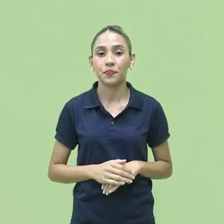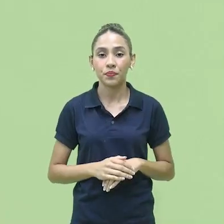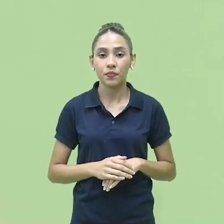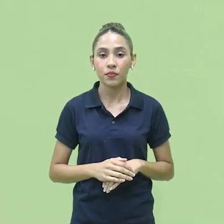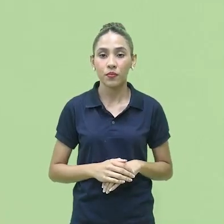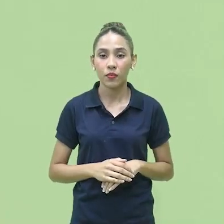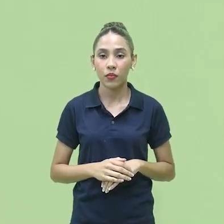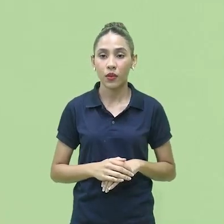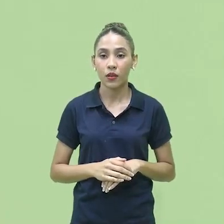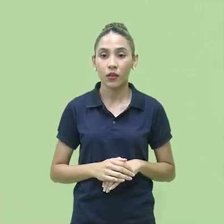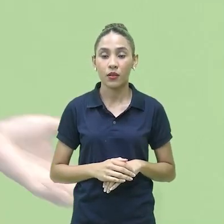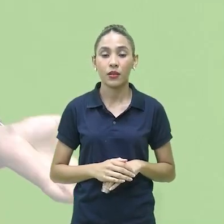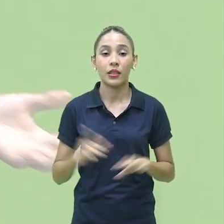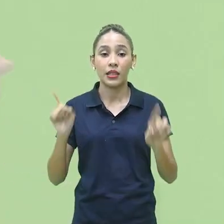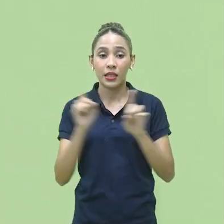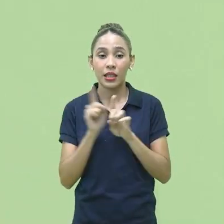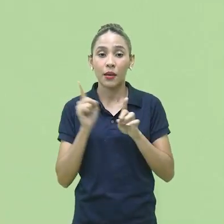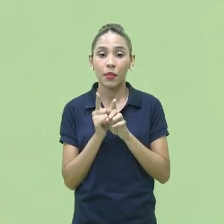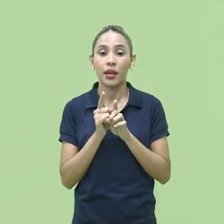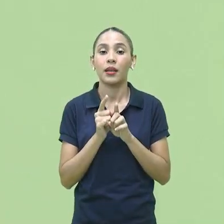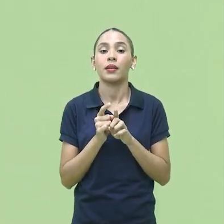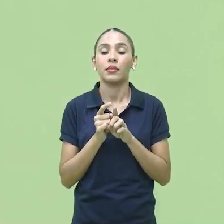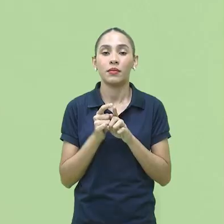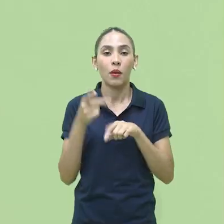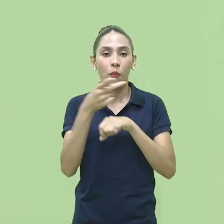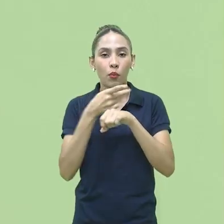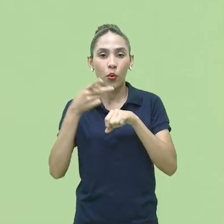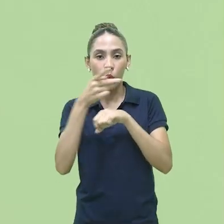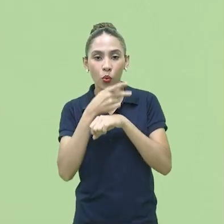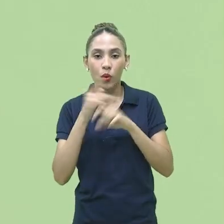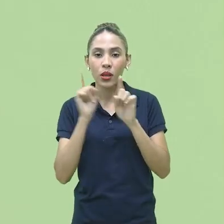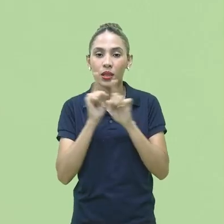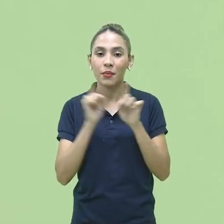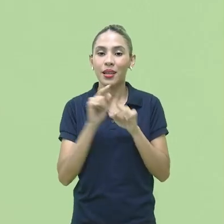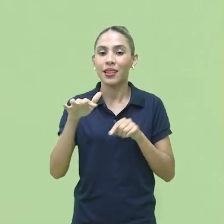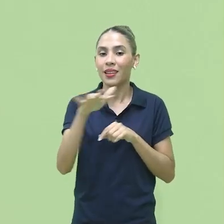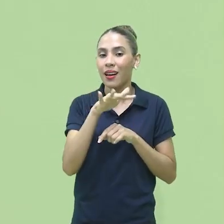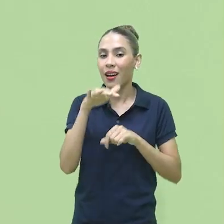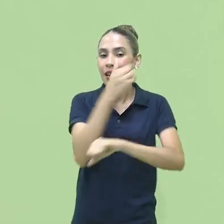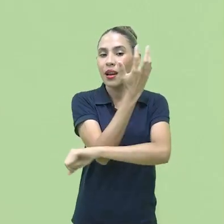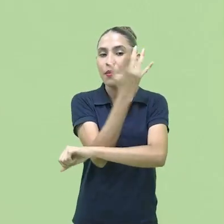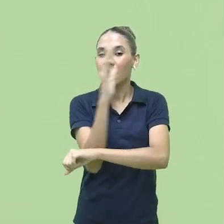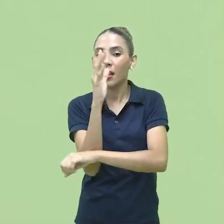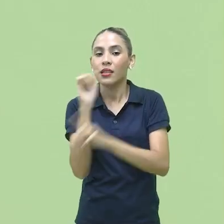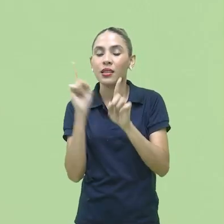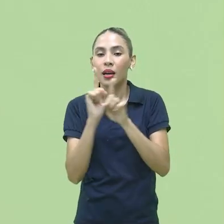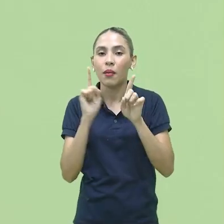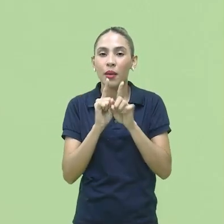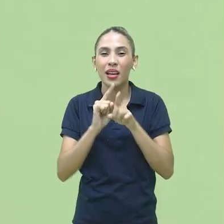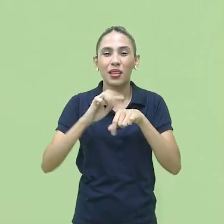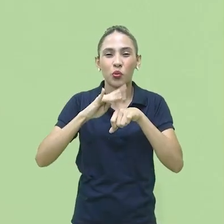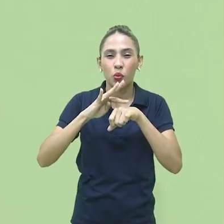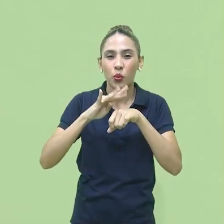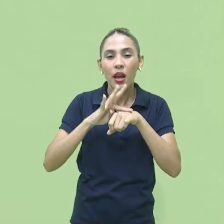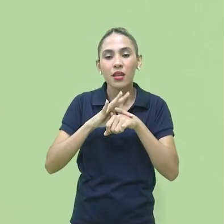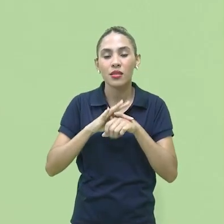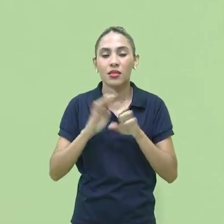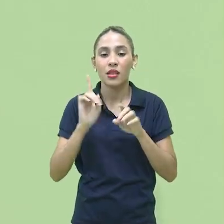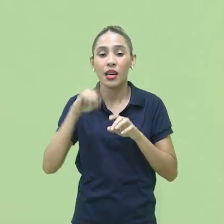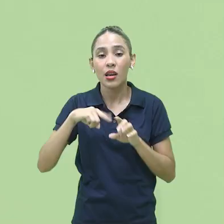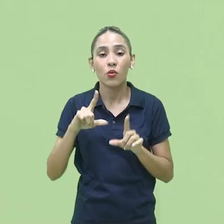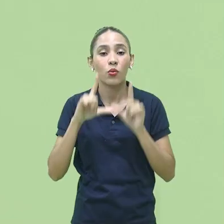exemplo, né? Busca por parceiros, né, dentro do meio ambiente, né, e riscos de doenças